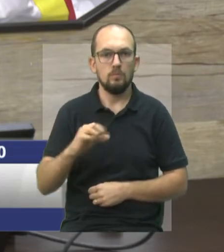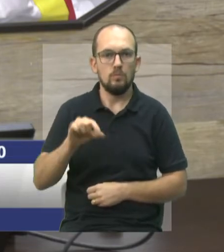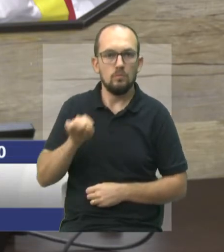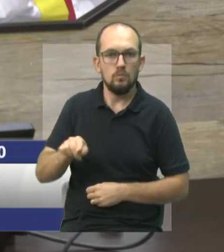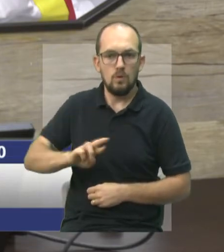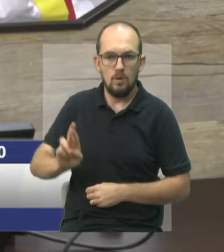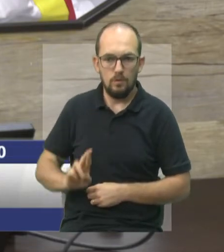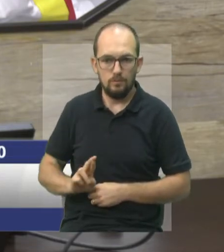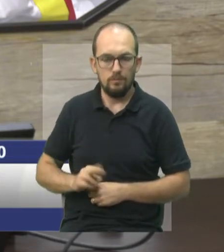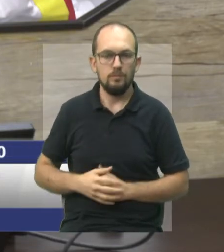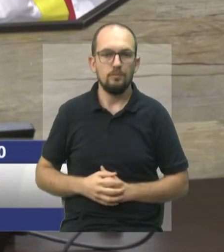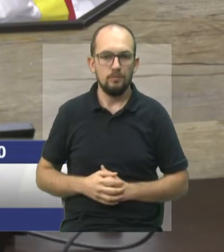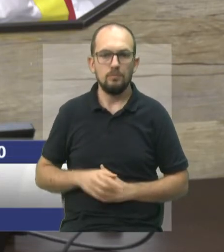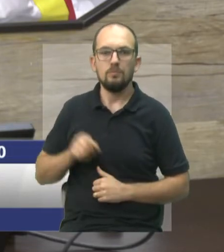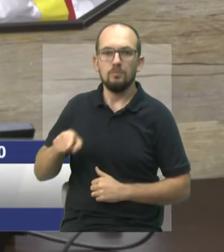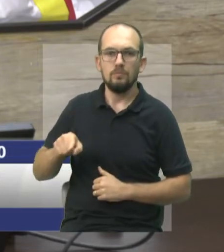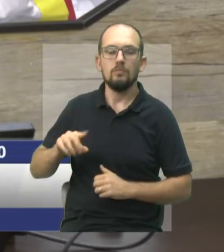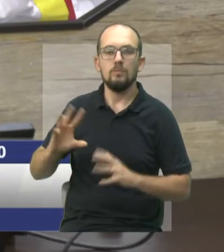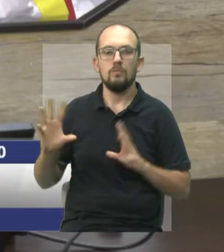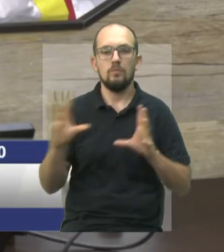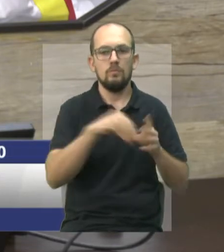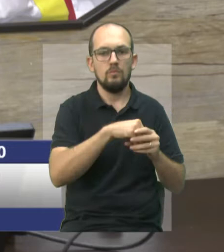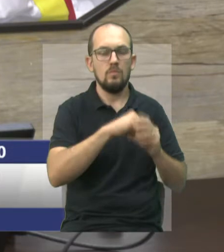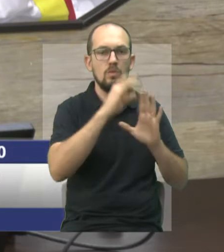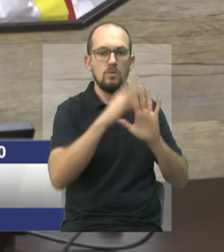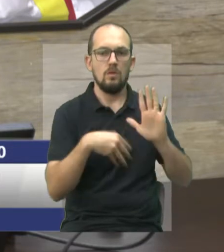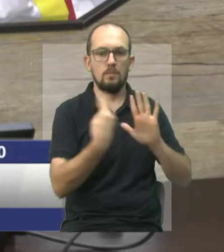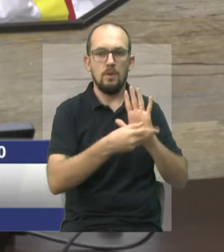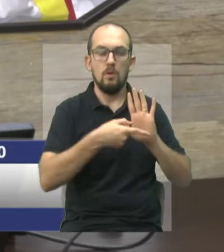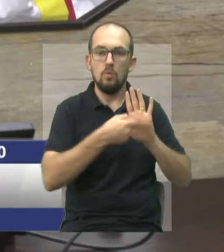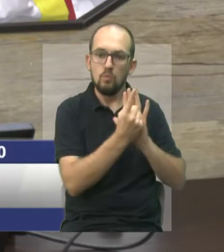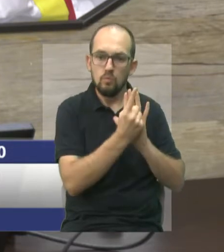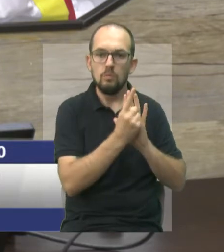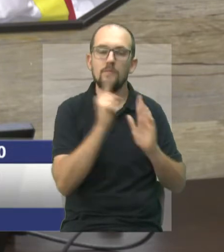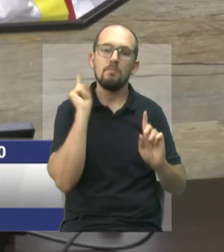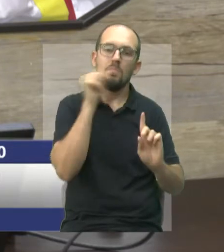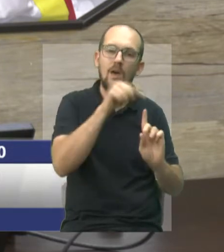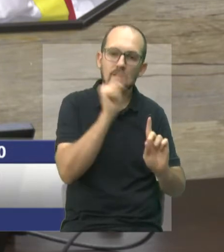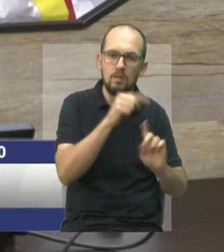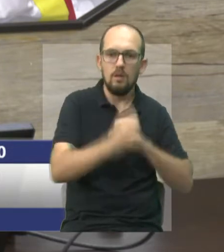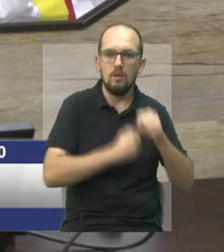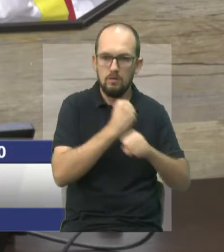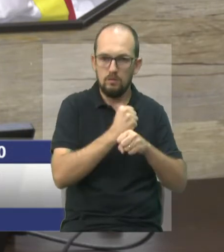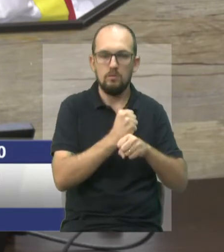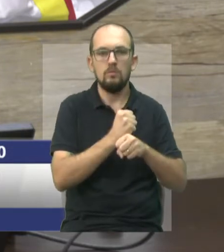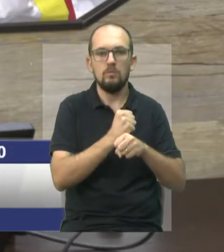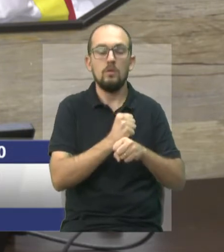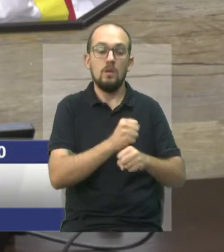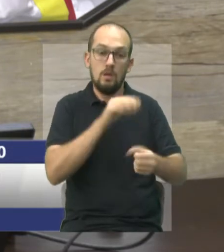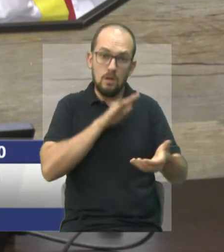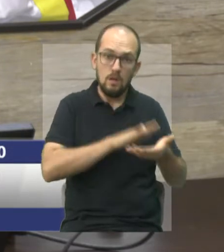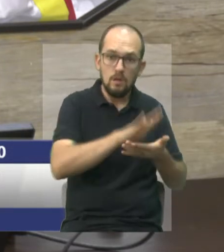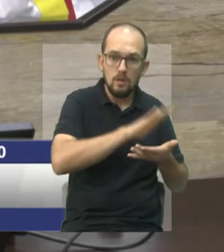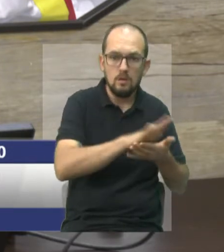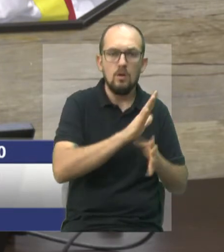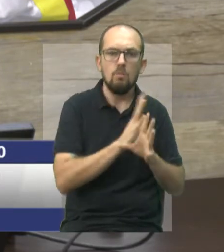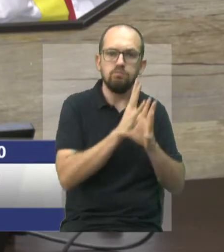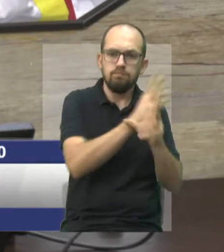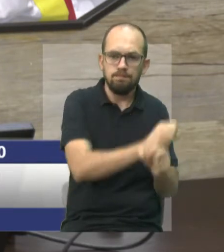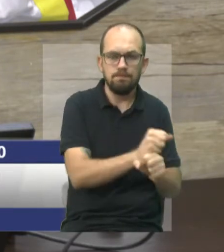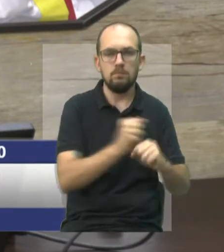R$ 438.139.000, constante na tabela 1, metas anuais, sendo a previsão de despesa total no mesmo